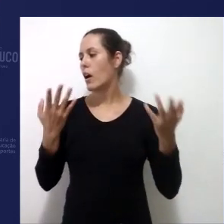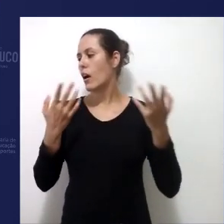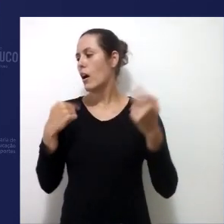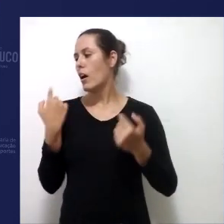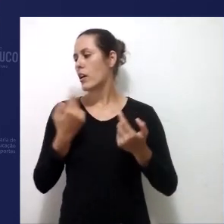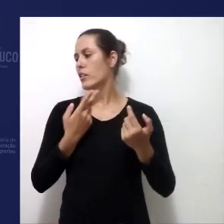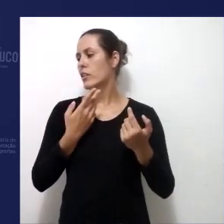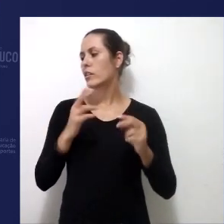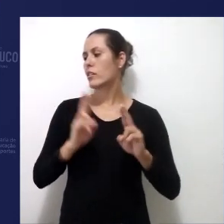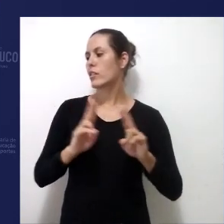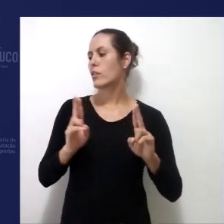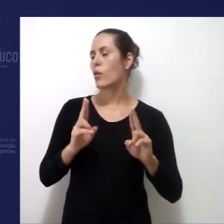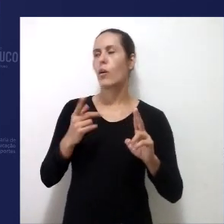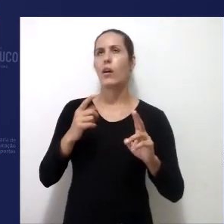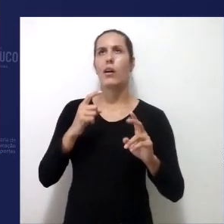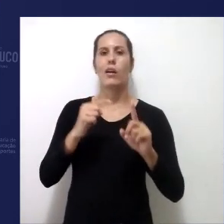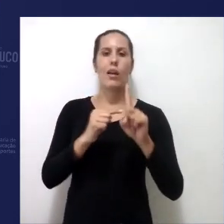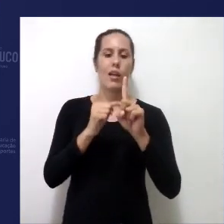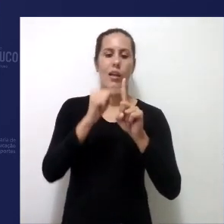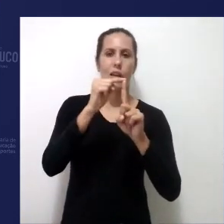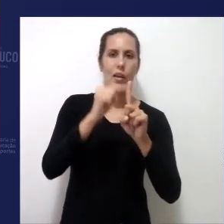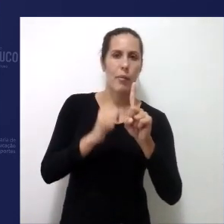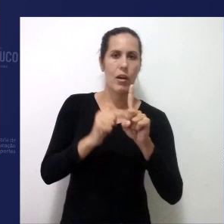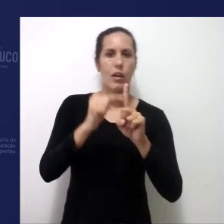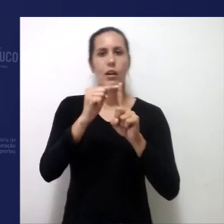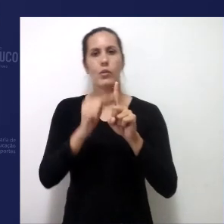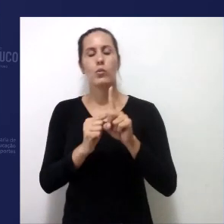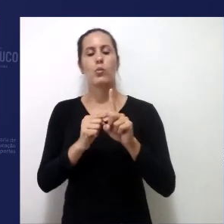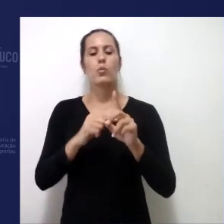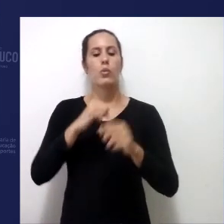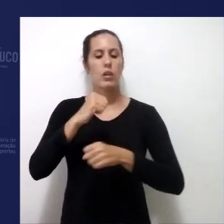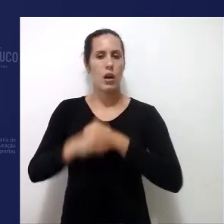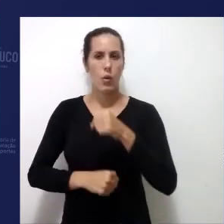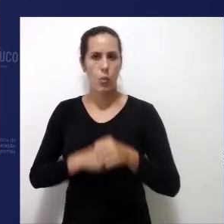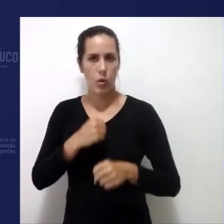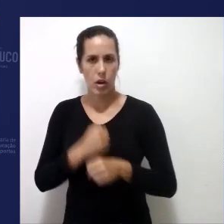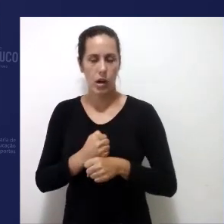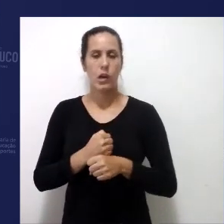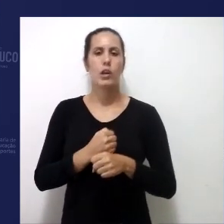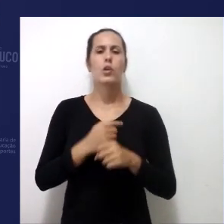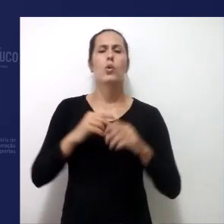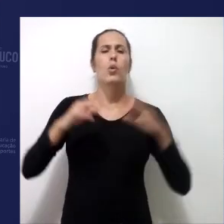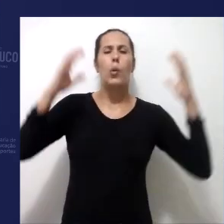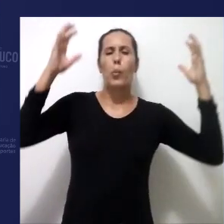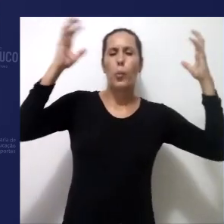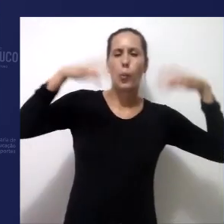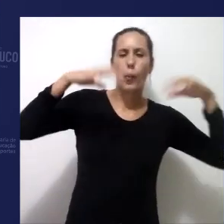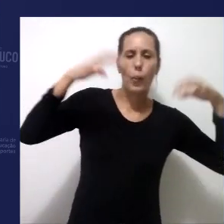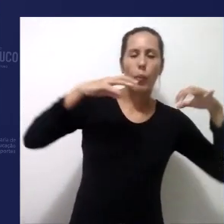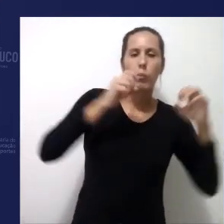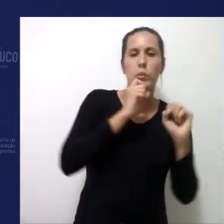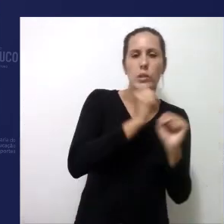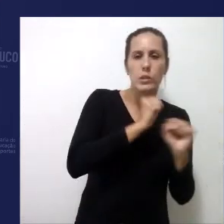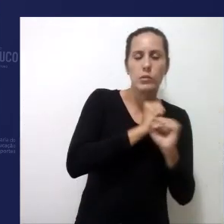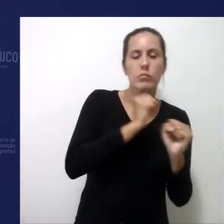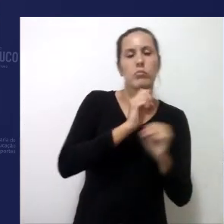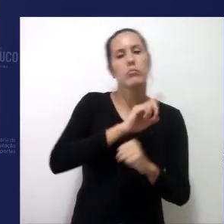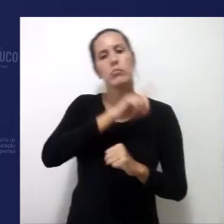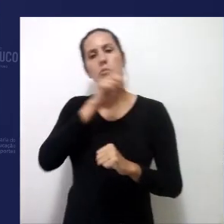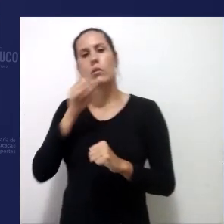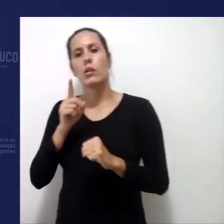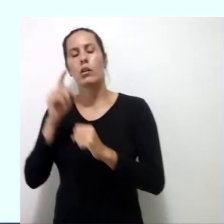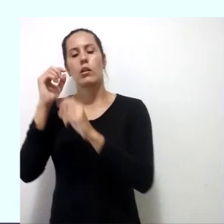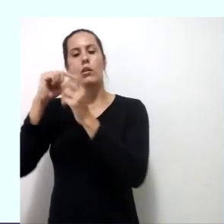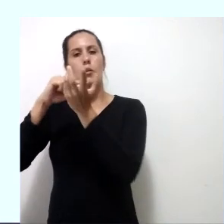gente chama de temperatura, né, as fases do ano, né, em relação à questão de inverno, verão,